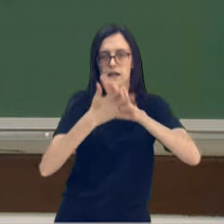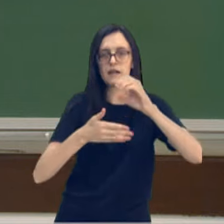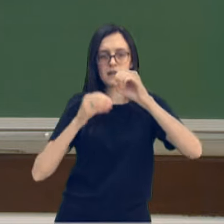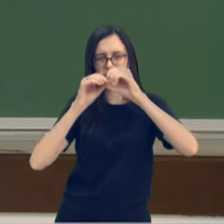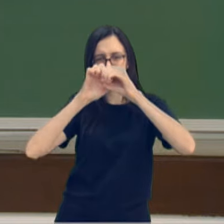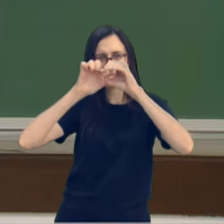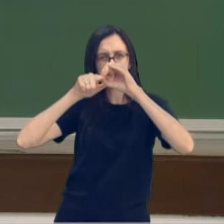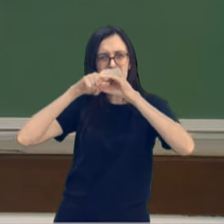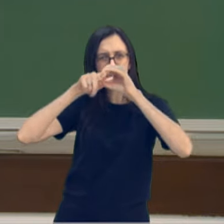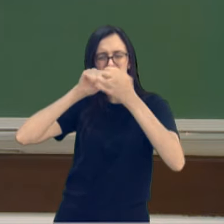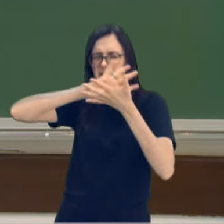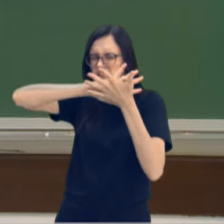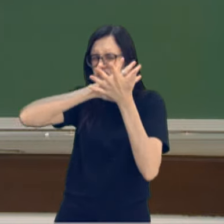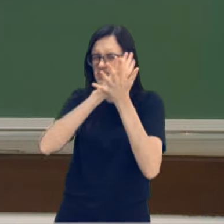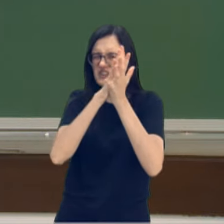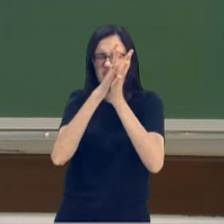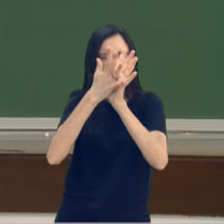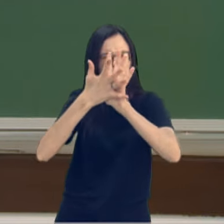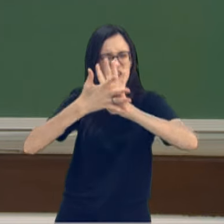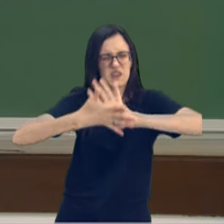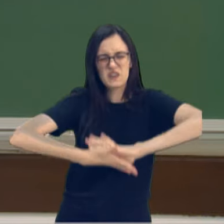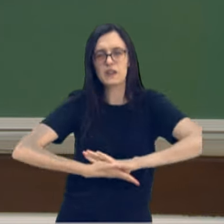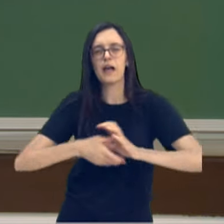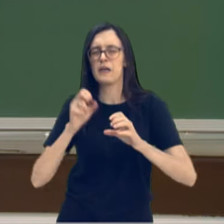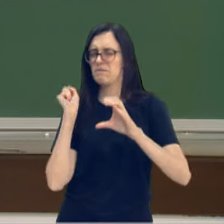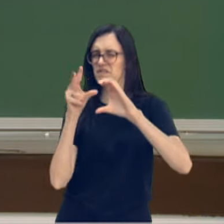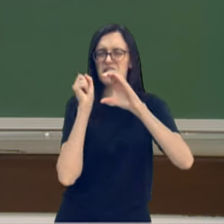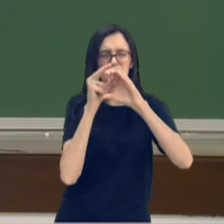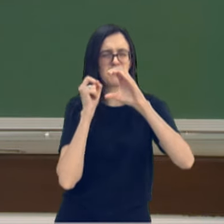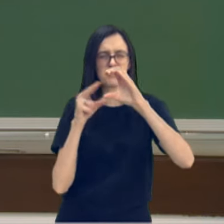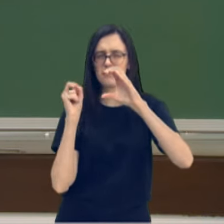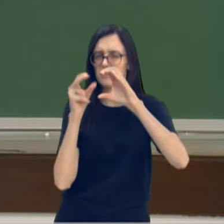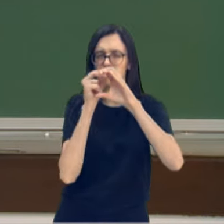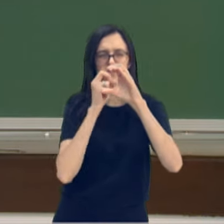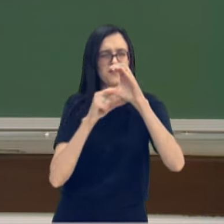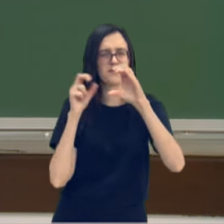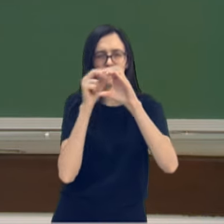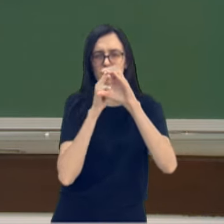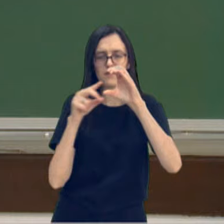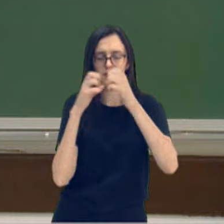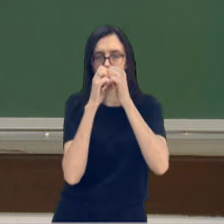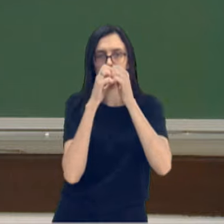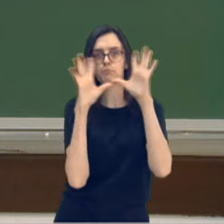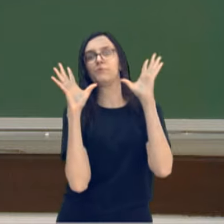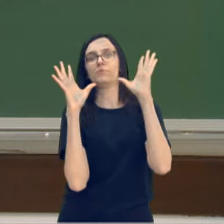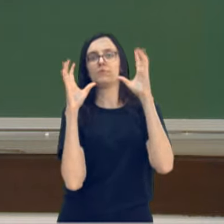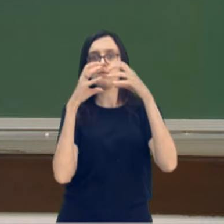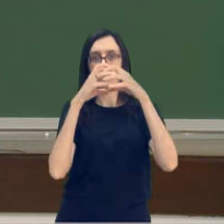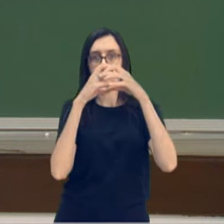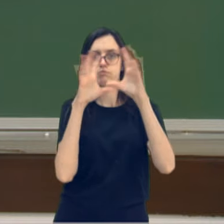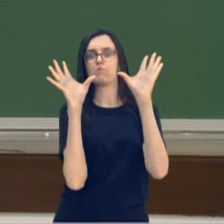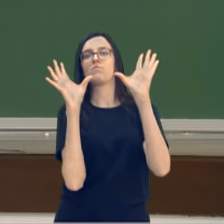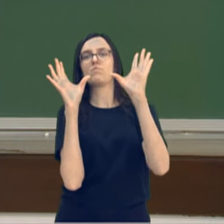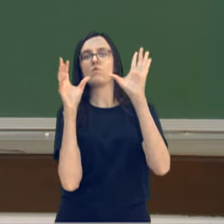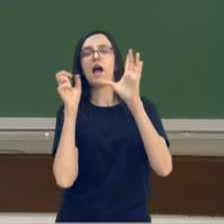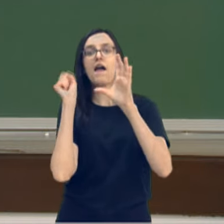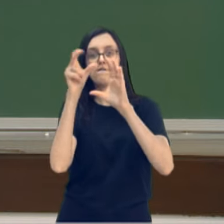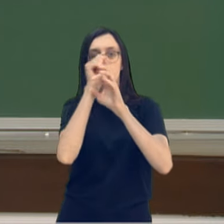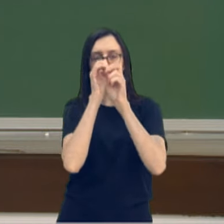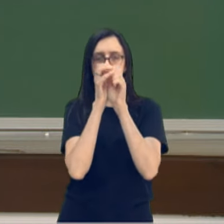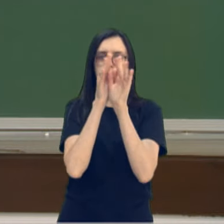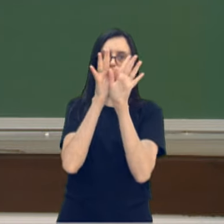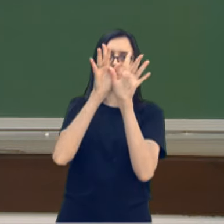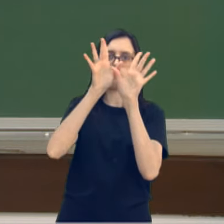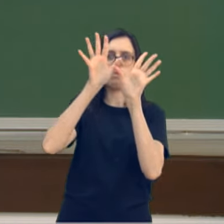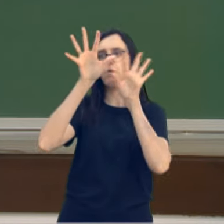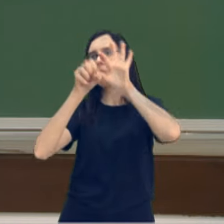célula, formam-se tantos vírus dentro da célula, que a célula é rompida. E esses novos vírus se espalham